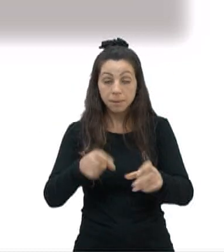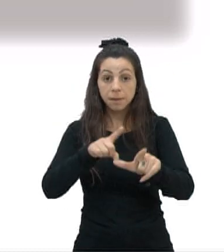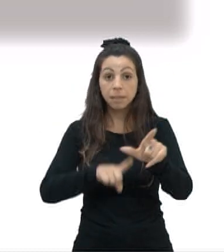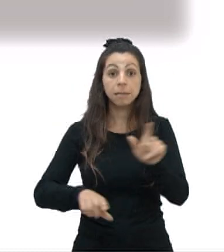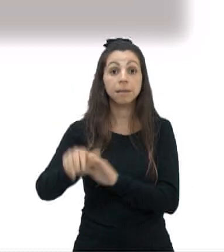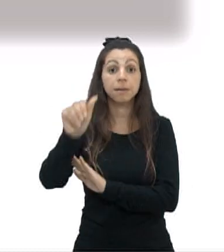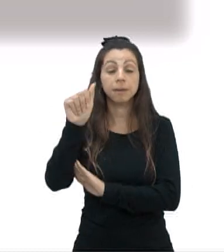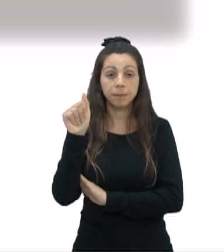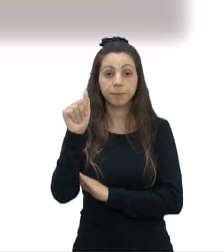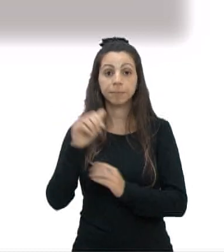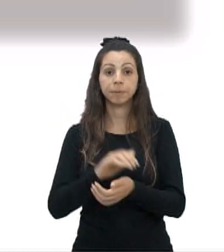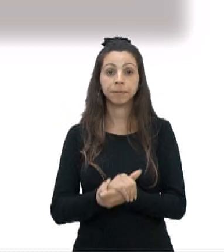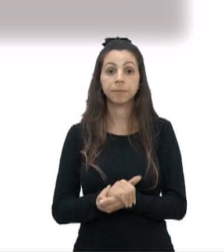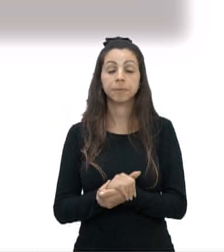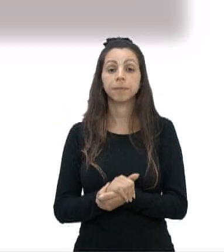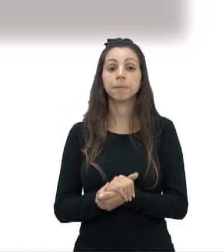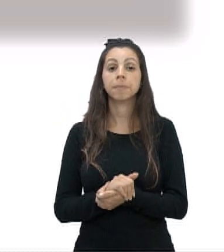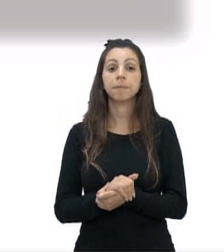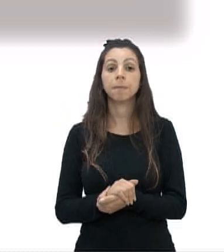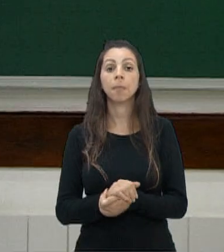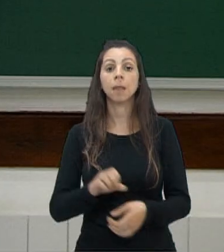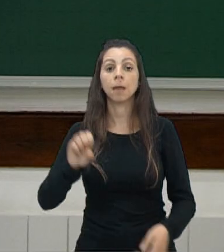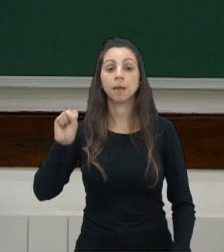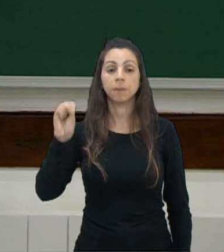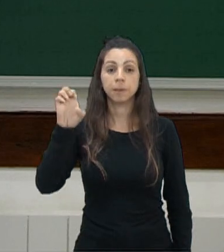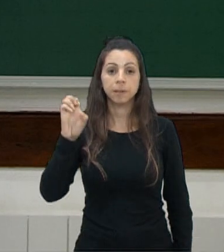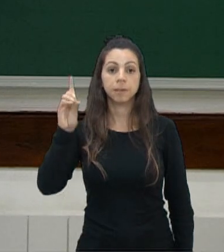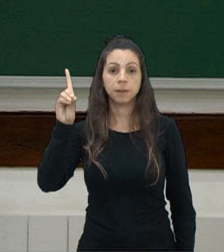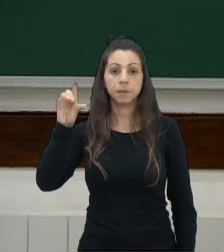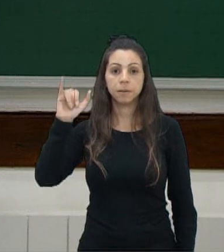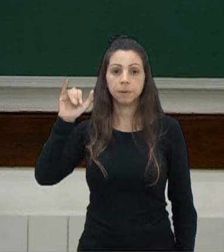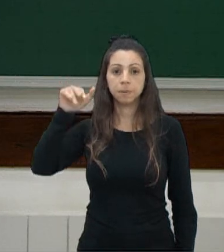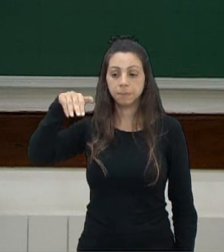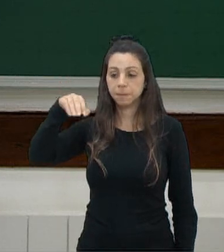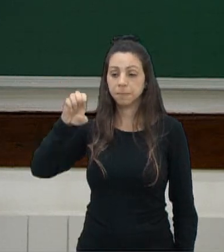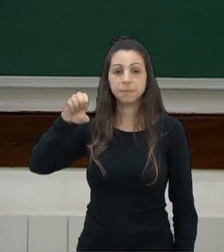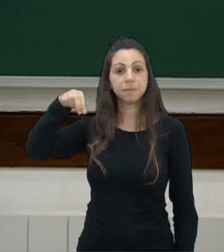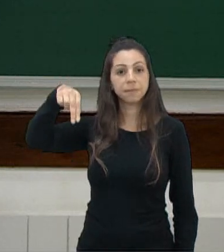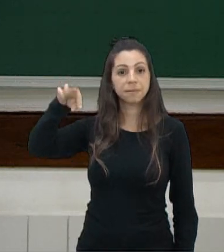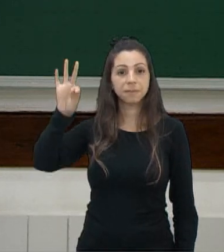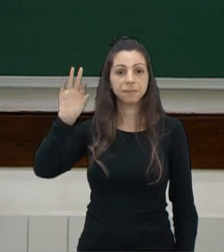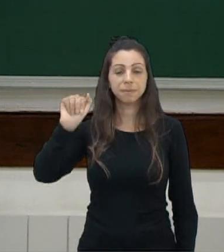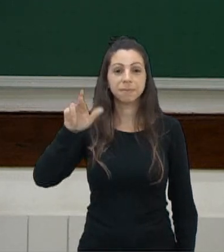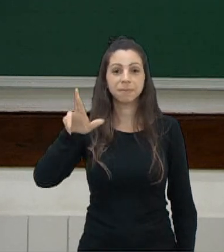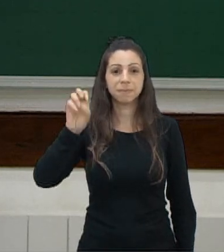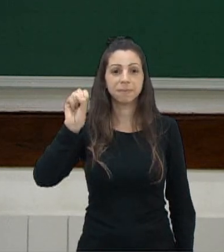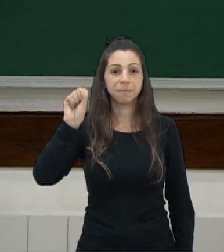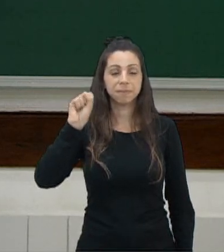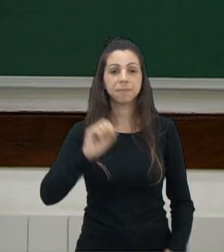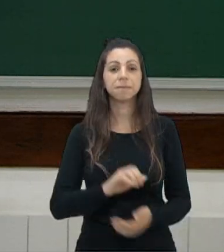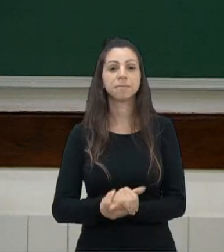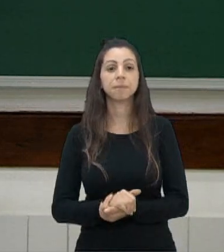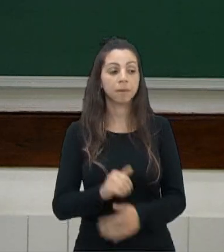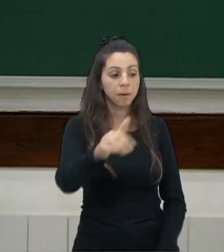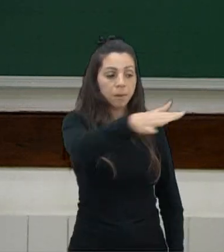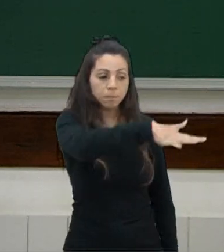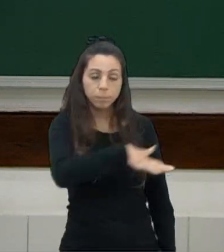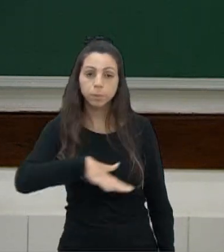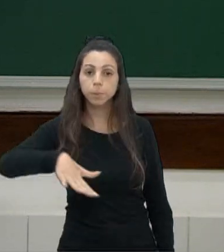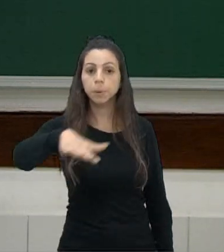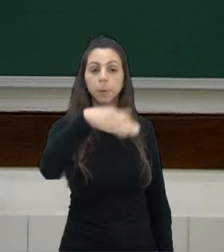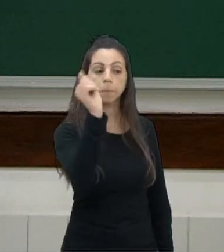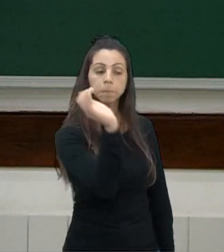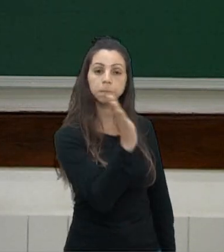Estamos falando de bacias sedimentares. Na maior parte do território brasileiro, conforme já visto anteriormente, nós